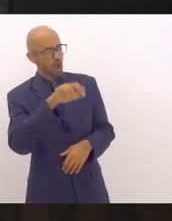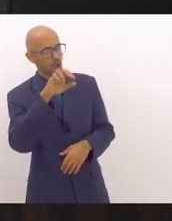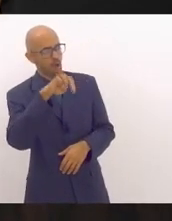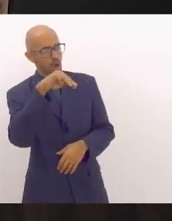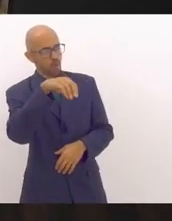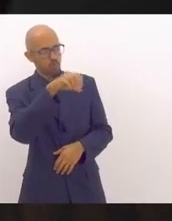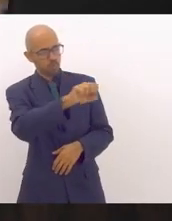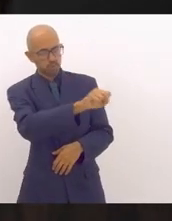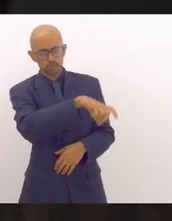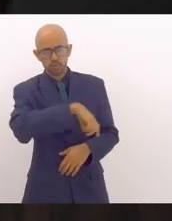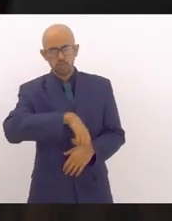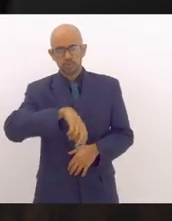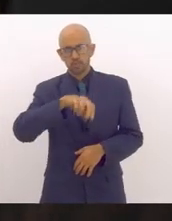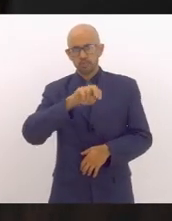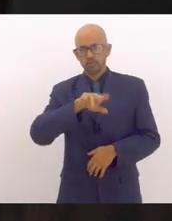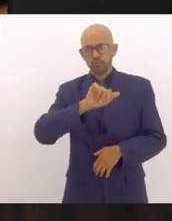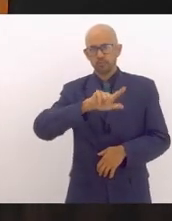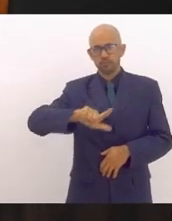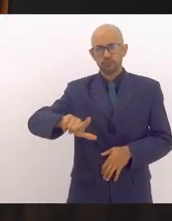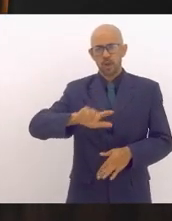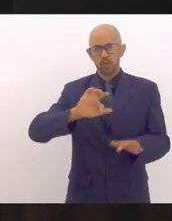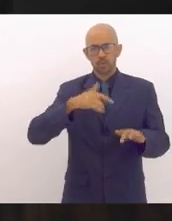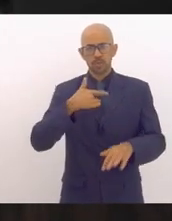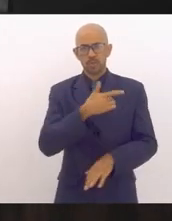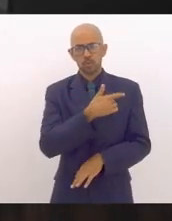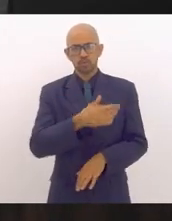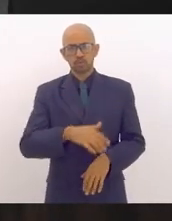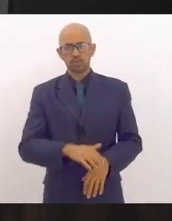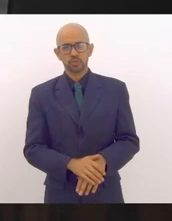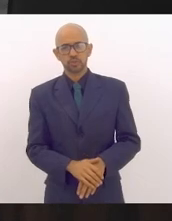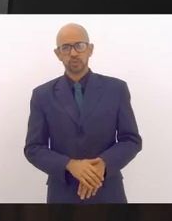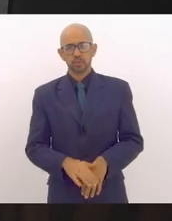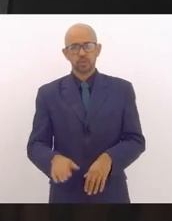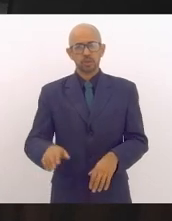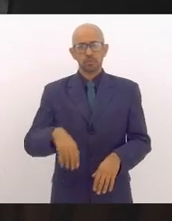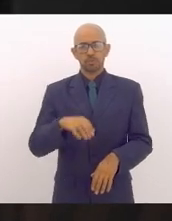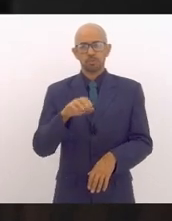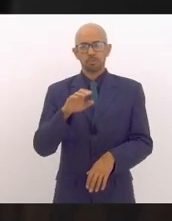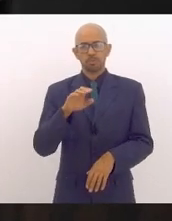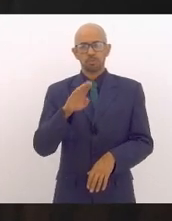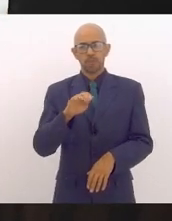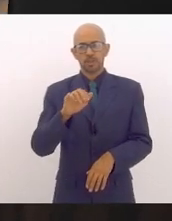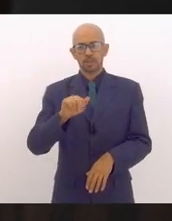deputado Valdeci da Saúde, deputado Bacelar, deputado